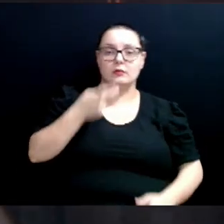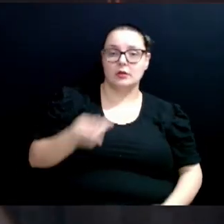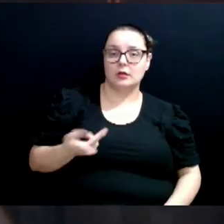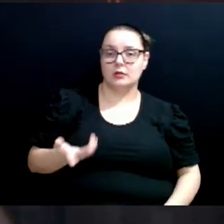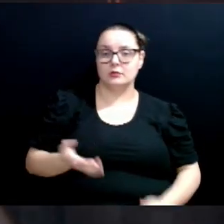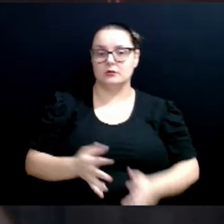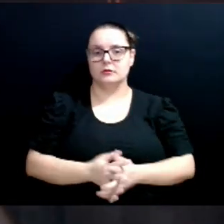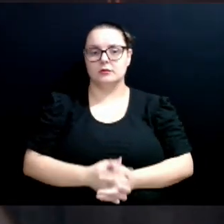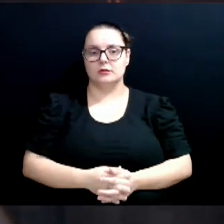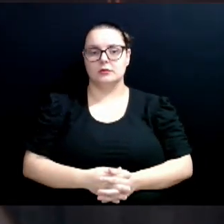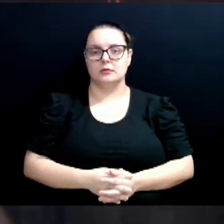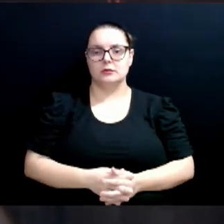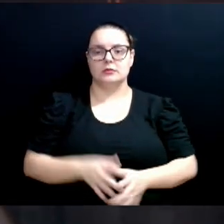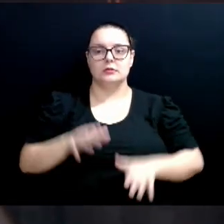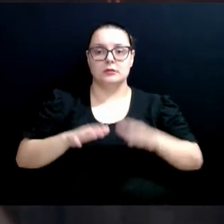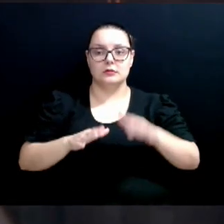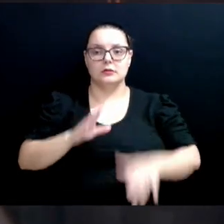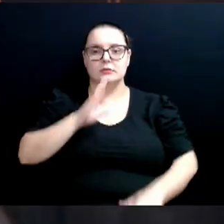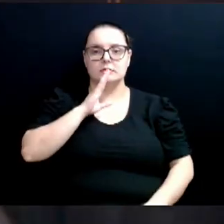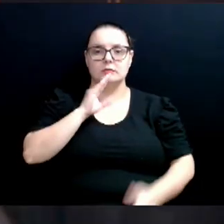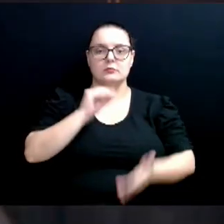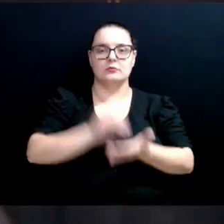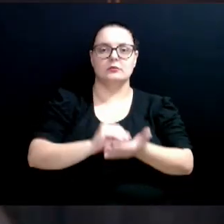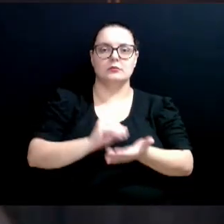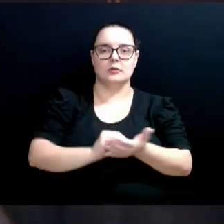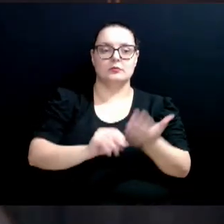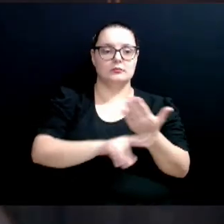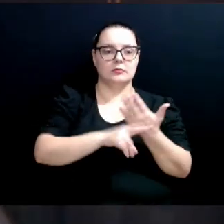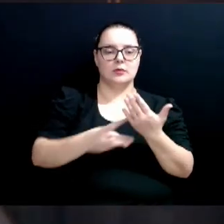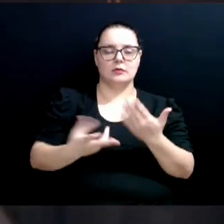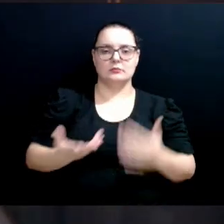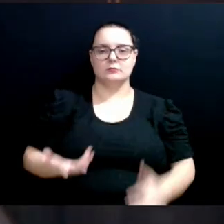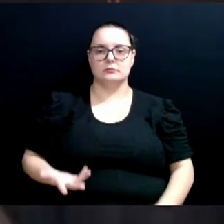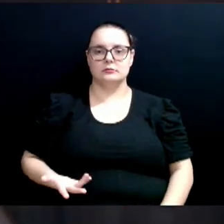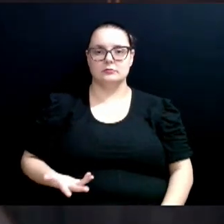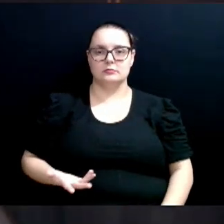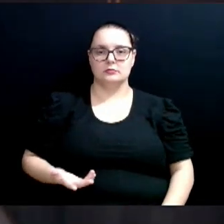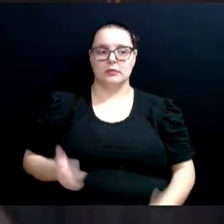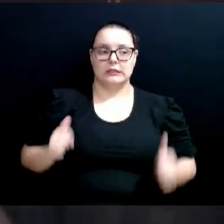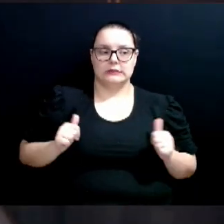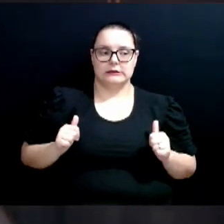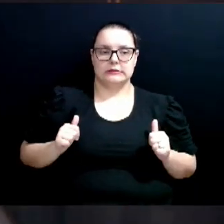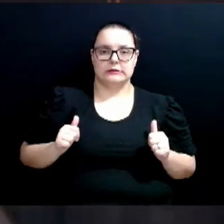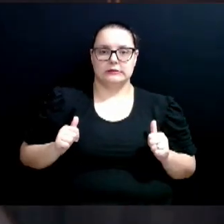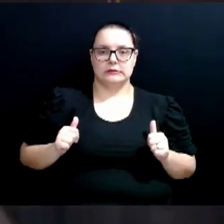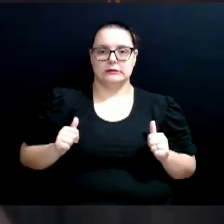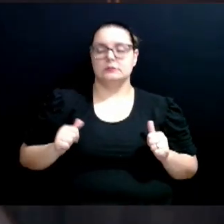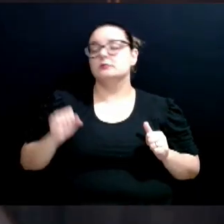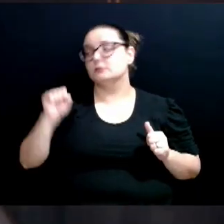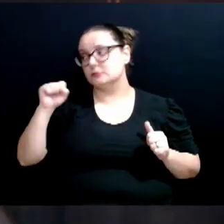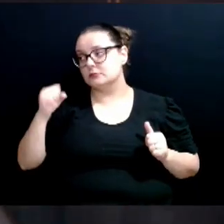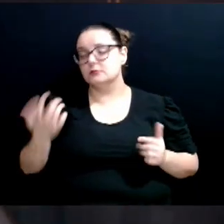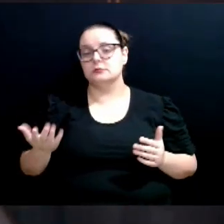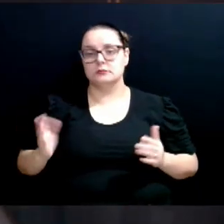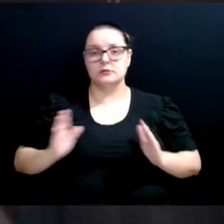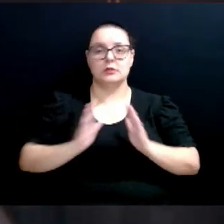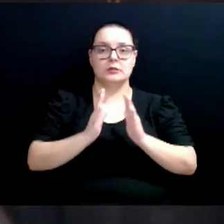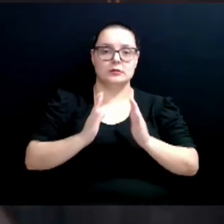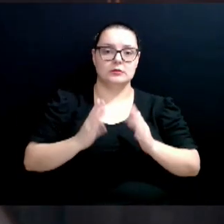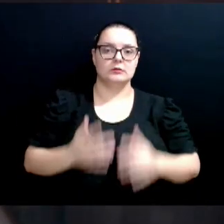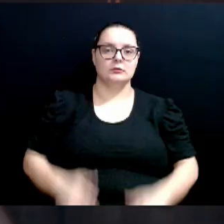Então, às vezes, o silêncio é uma falta de reação, eu fico meio uhum, paralisado mesmo diante da sim. situação, né. Então, é muito do não